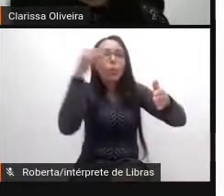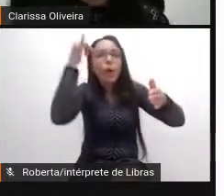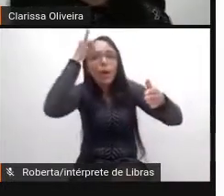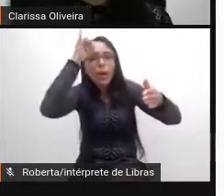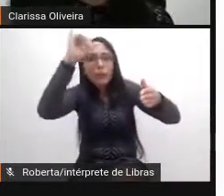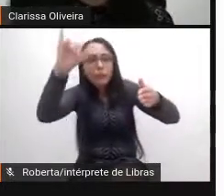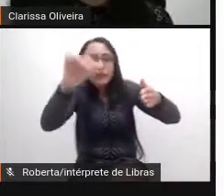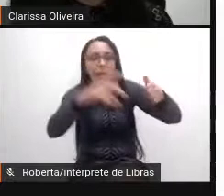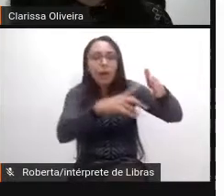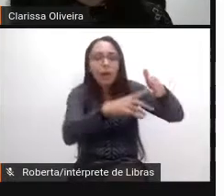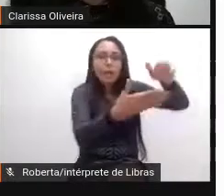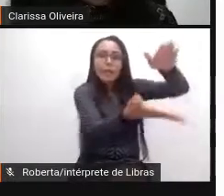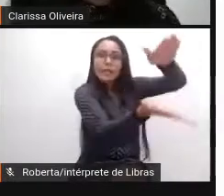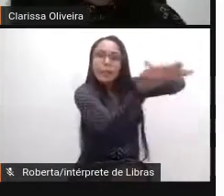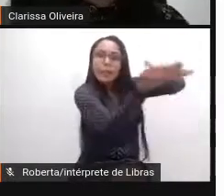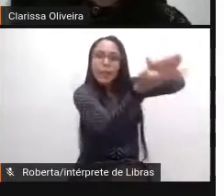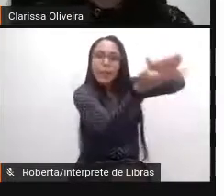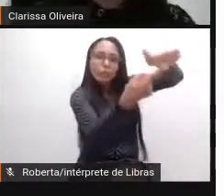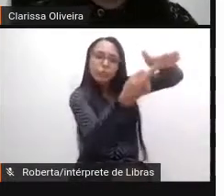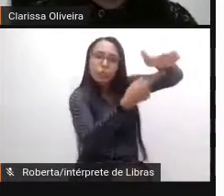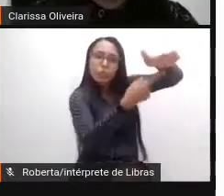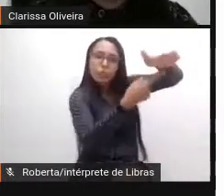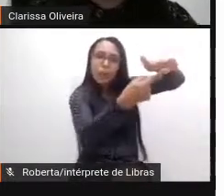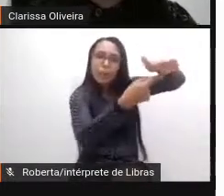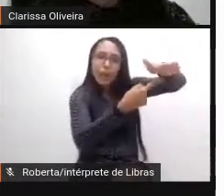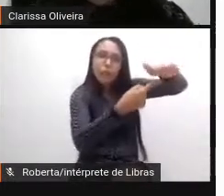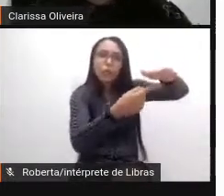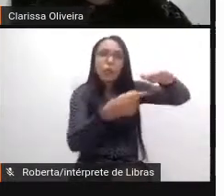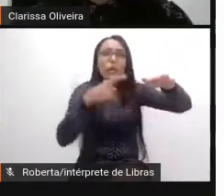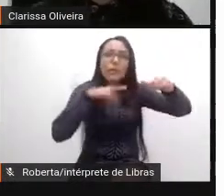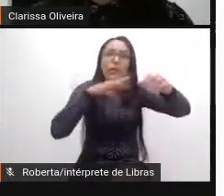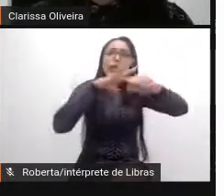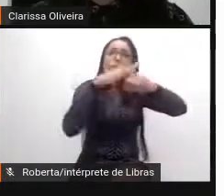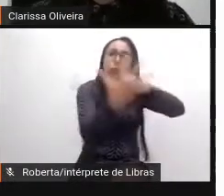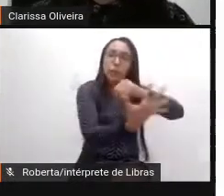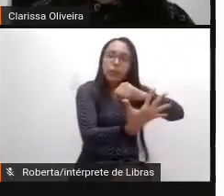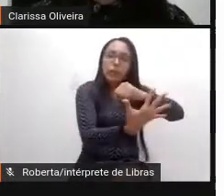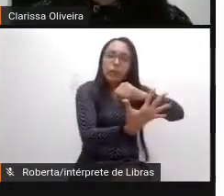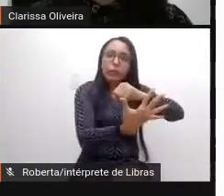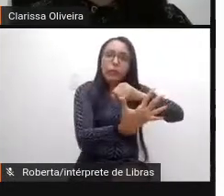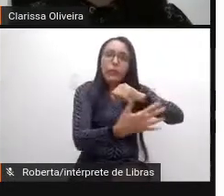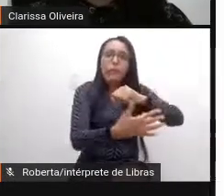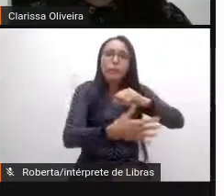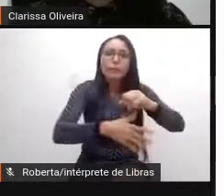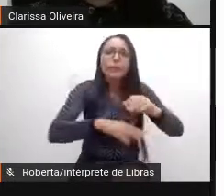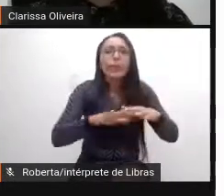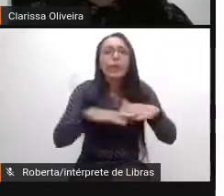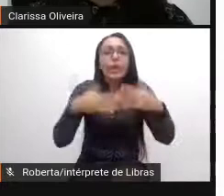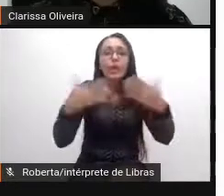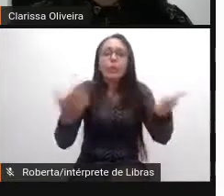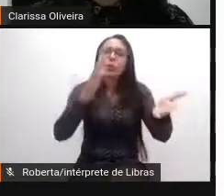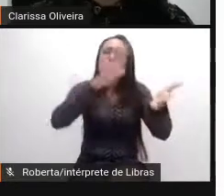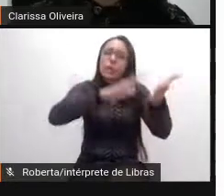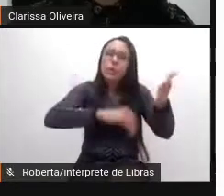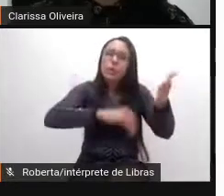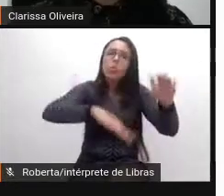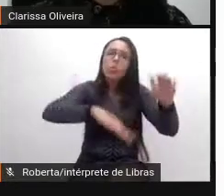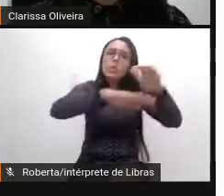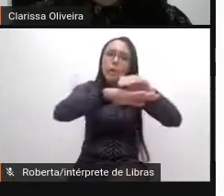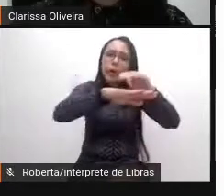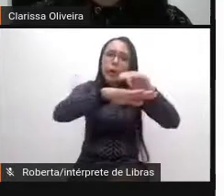daquele sapato tenha o coronavírus. E aí, retirou os sapatos,